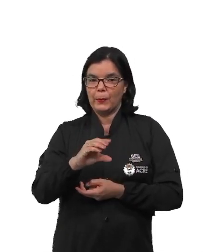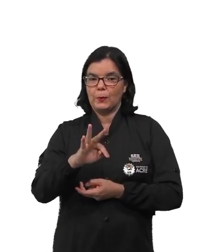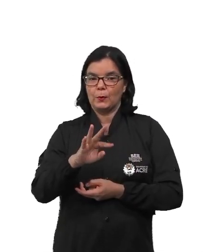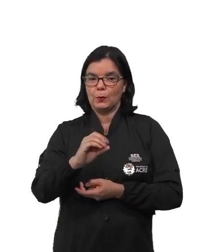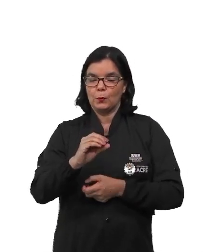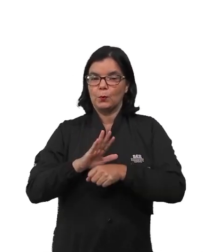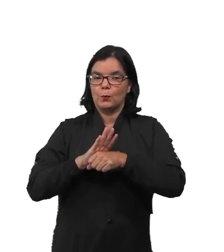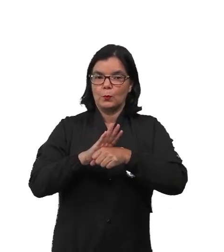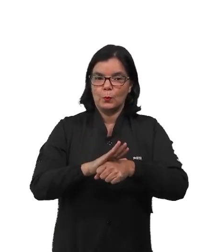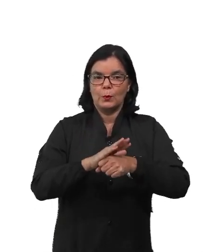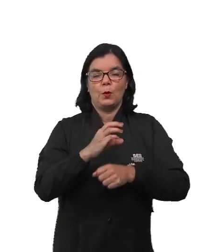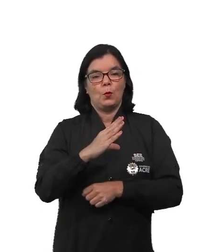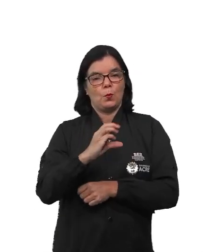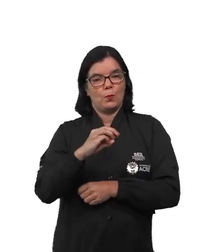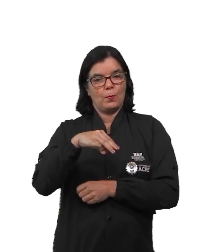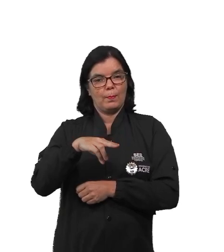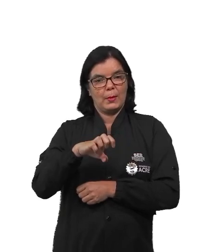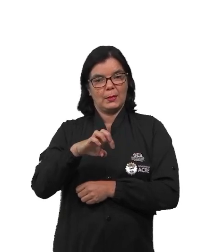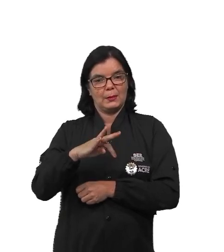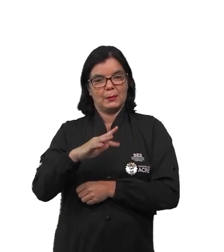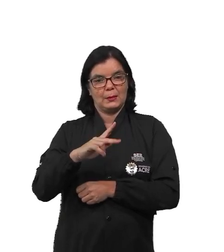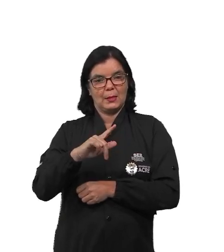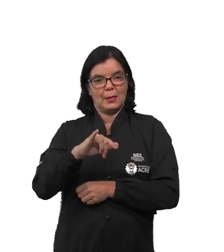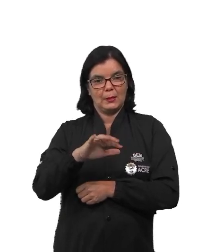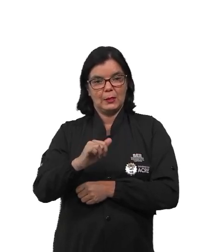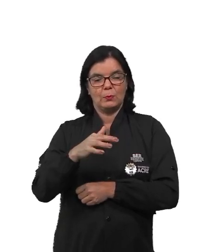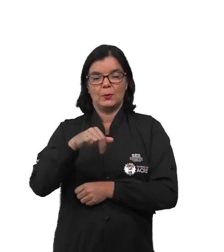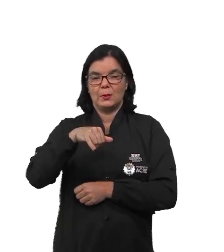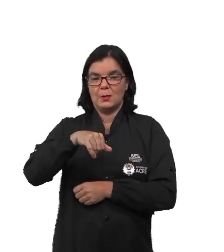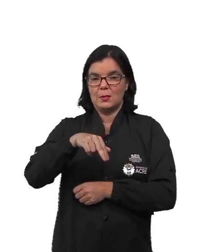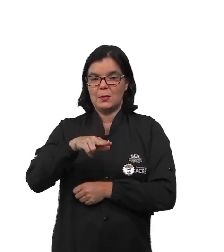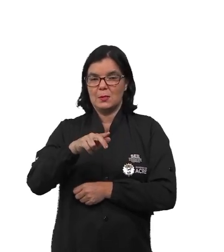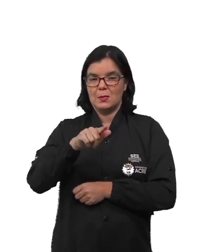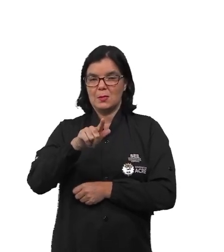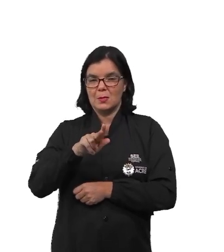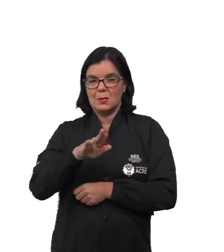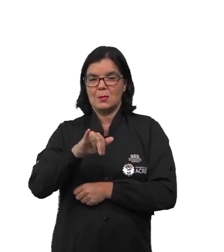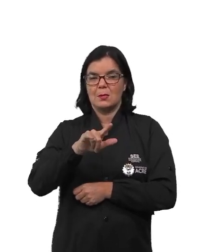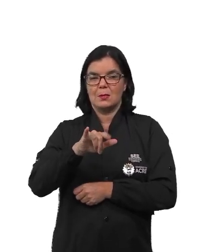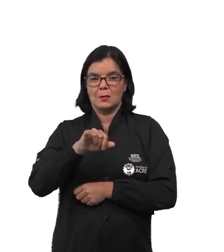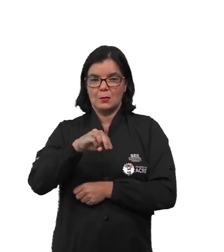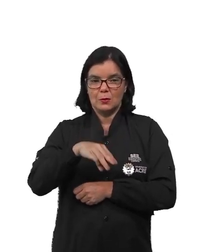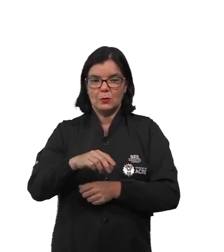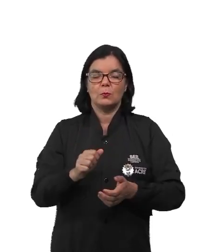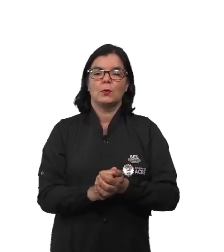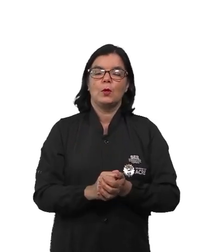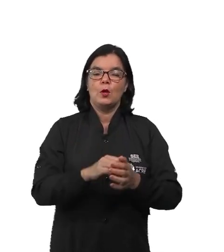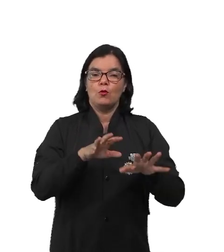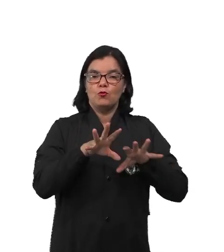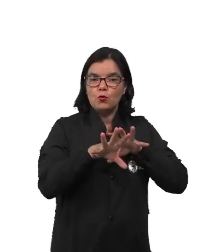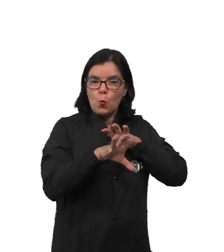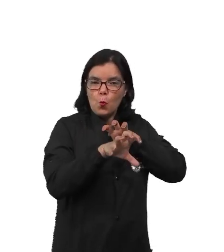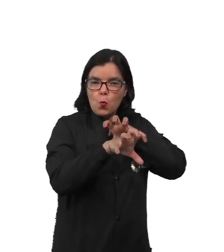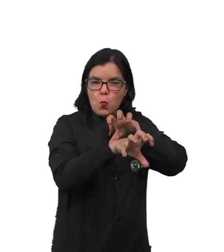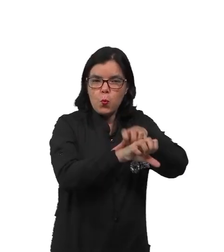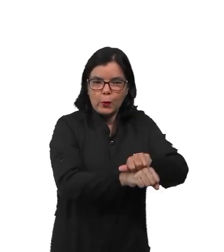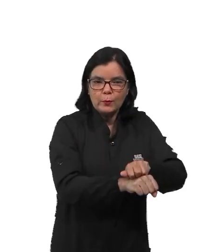protocooperação, comensalismo, inquilinismo, predatismo,